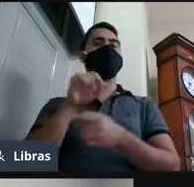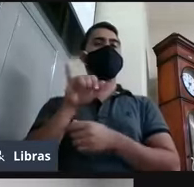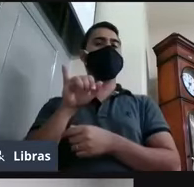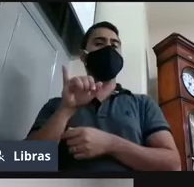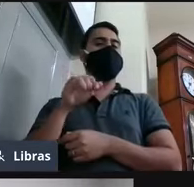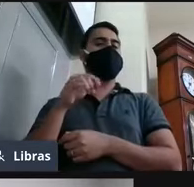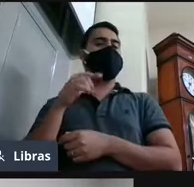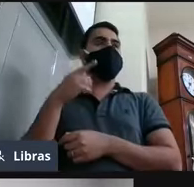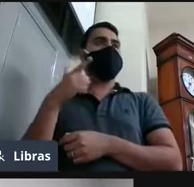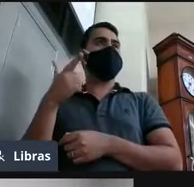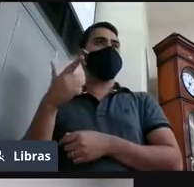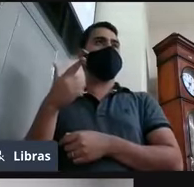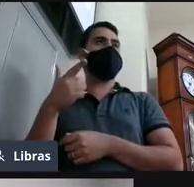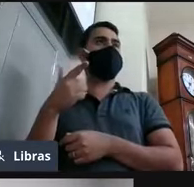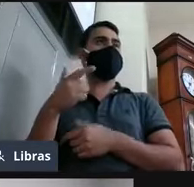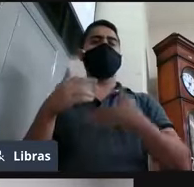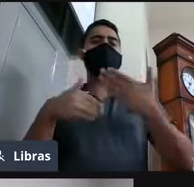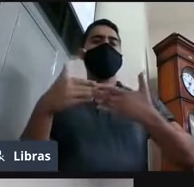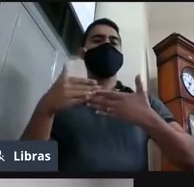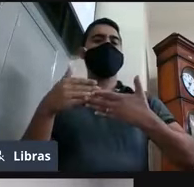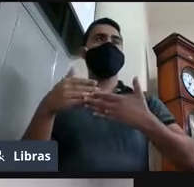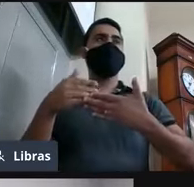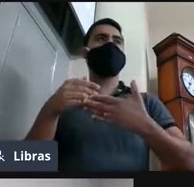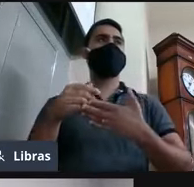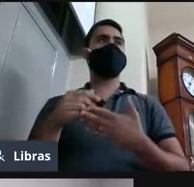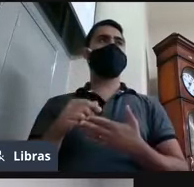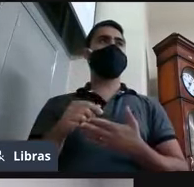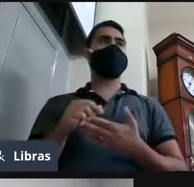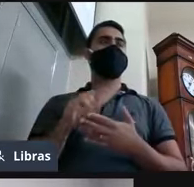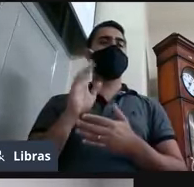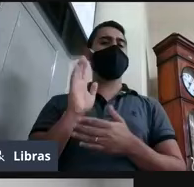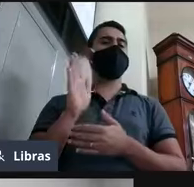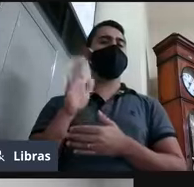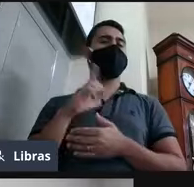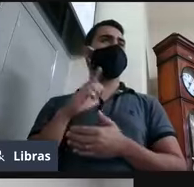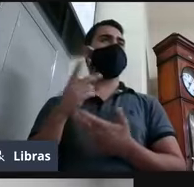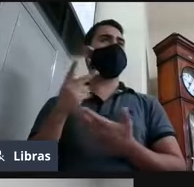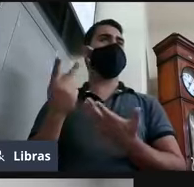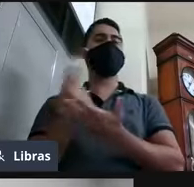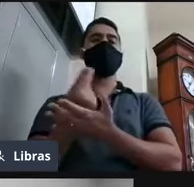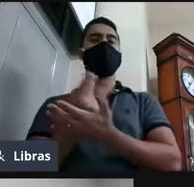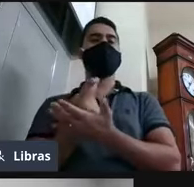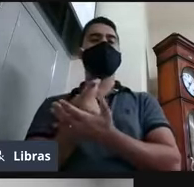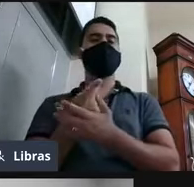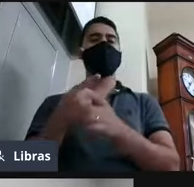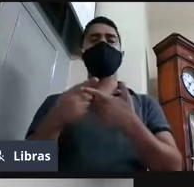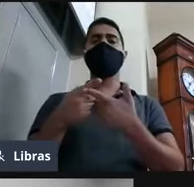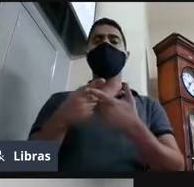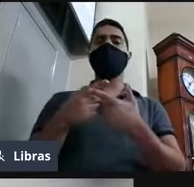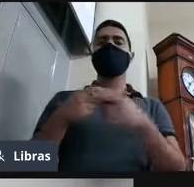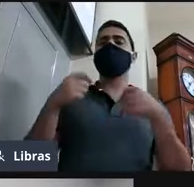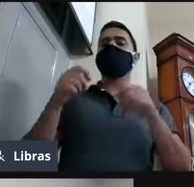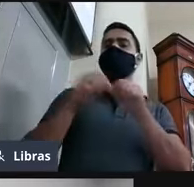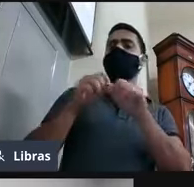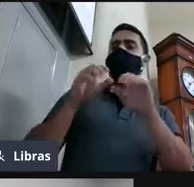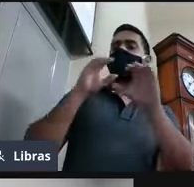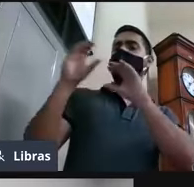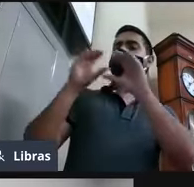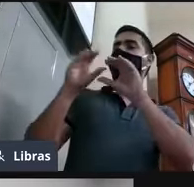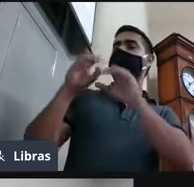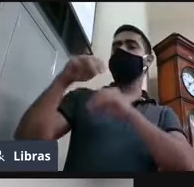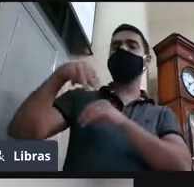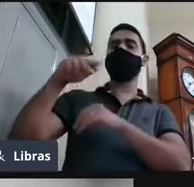foi feito, o processo regimental ele já está viciado, né? E vai ter que ser feito isso, comunicar ao Ministério